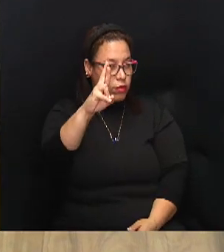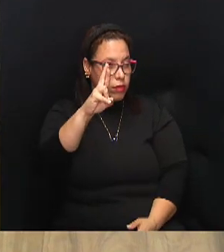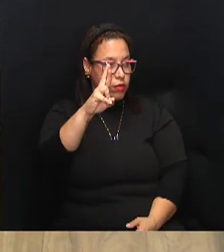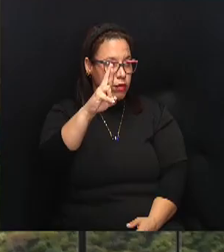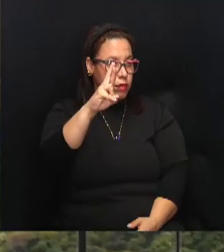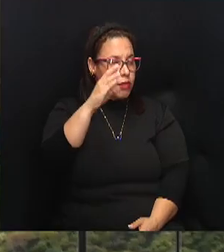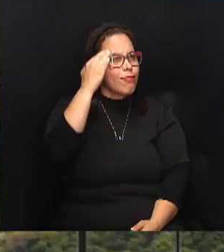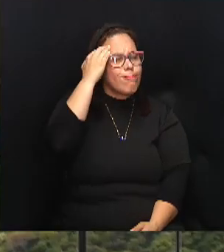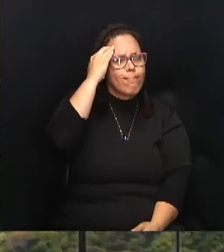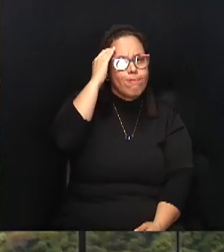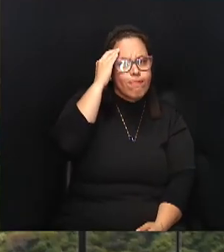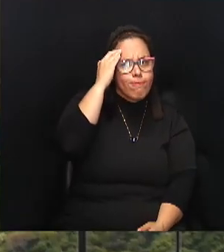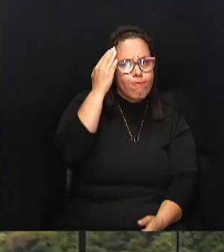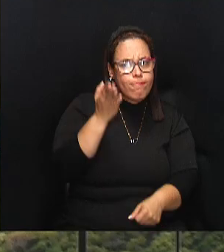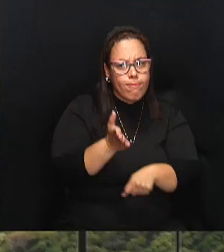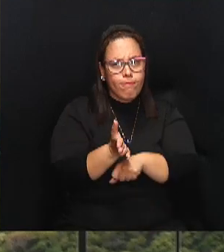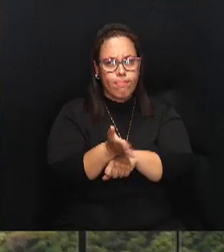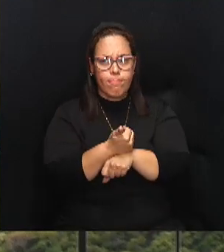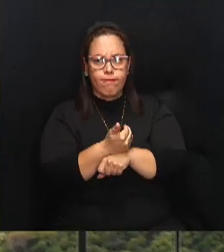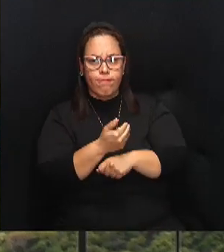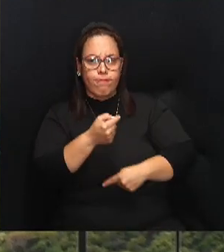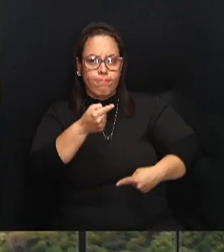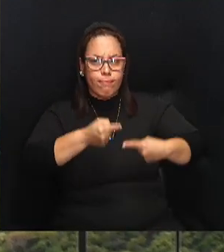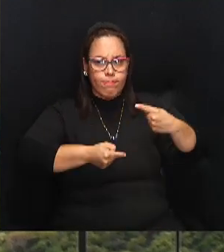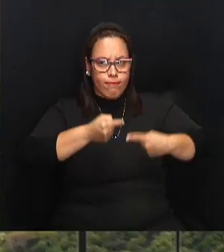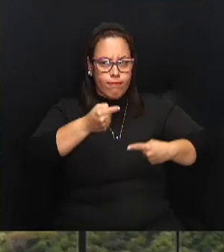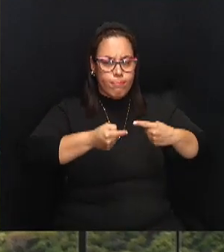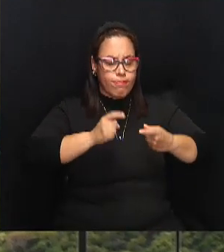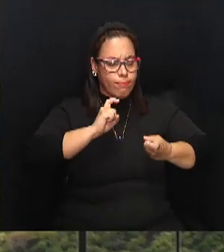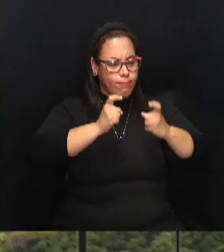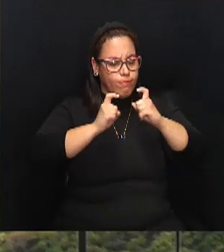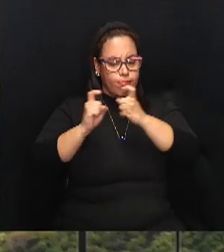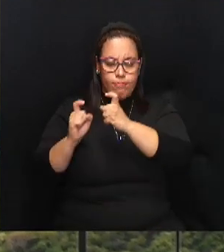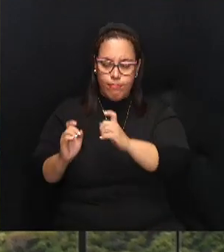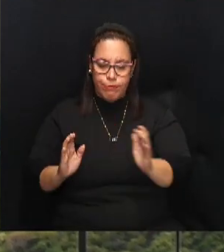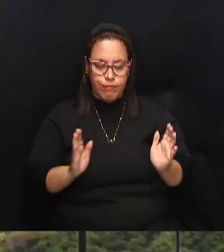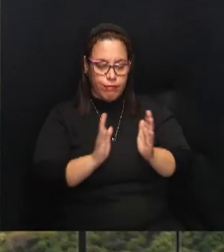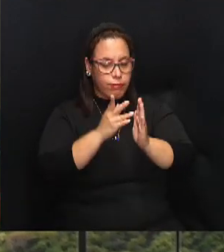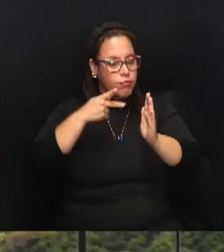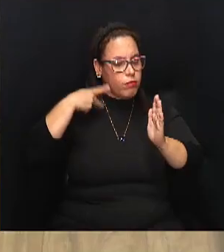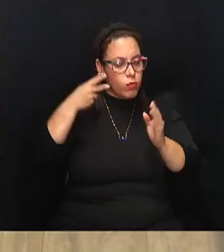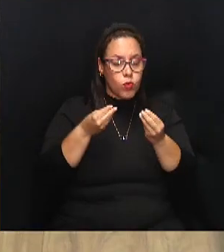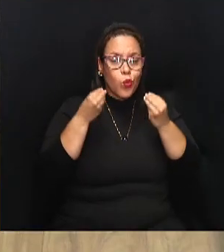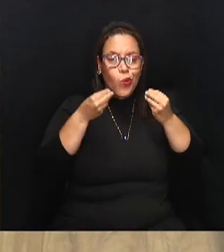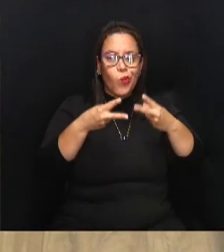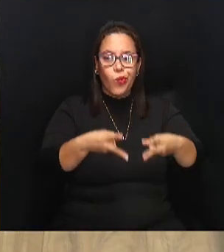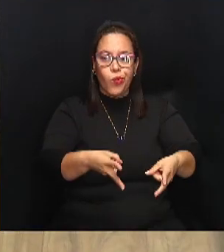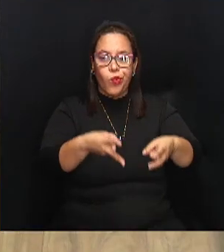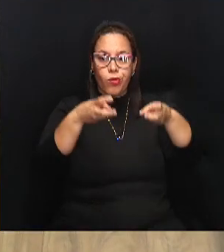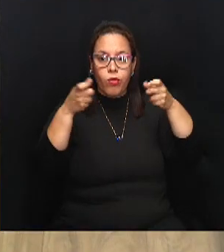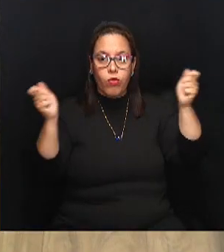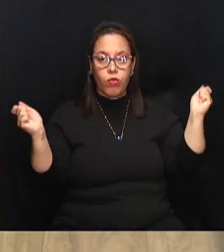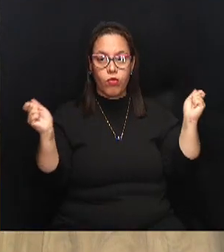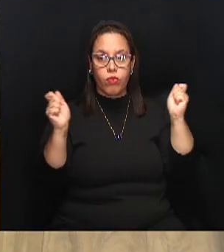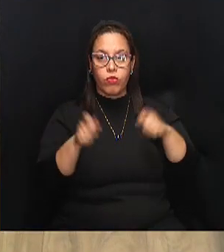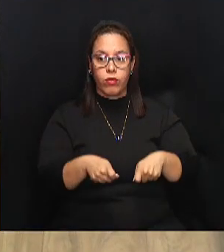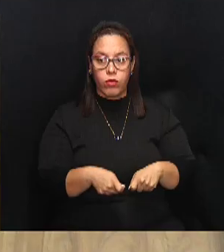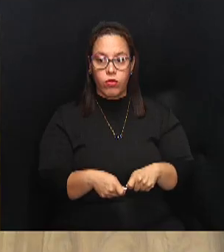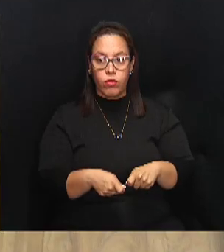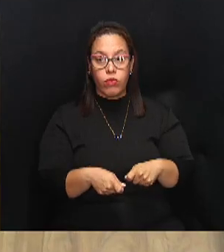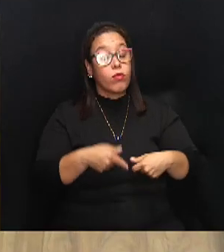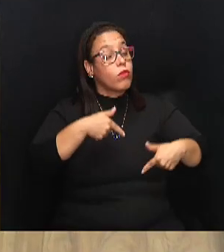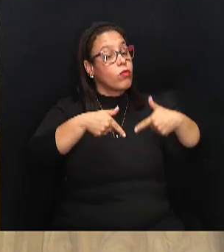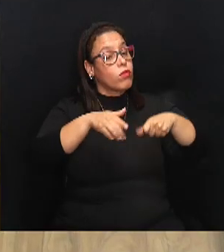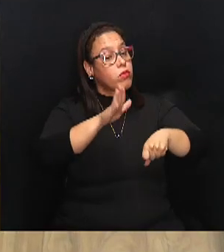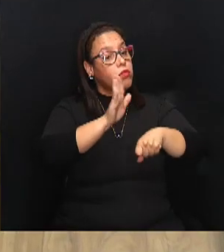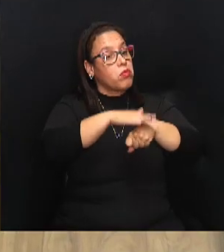primeiro momento, antes dos debates, das reuniões da Frente Parlamentar, como é que enxerga esta possibilidade de um trabalho